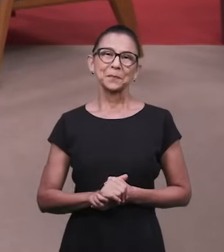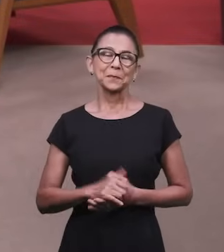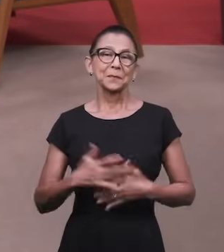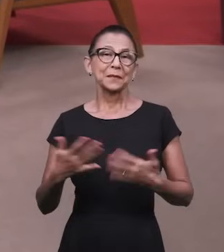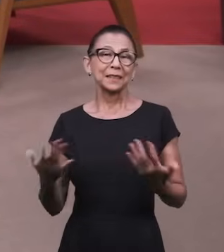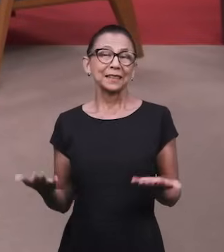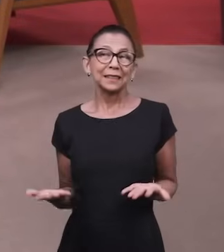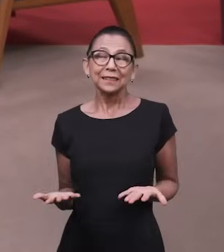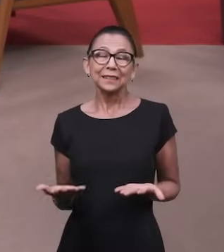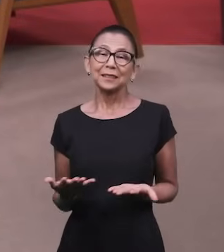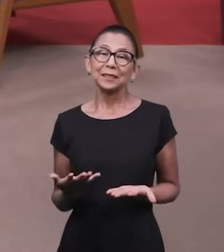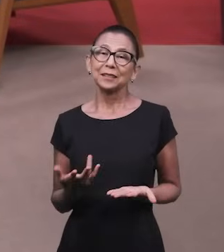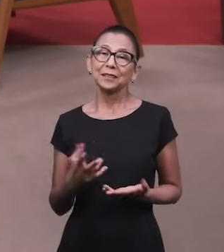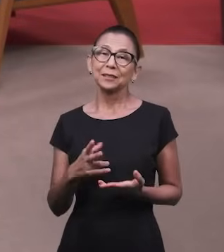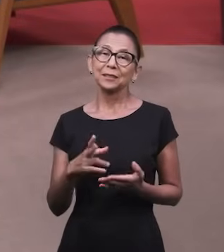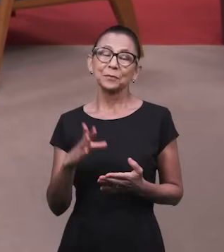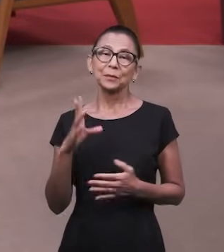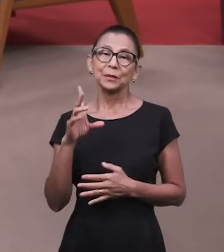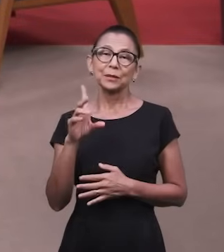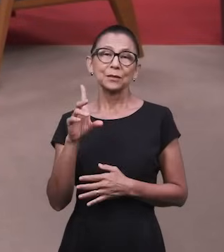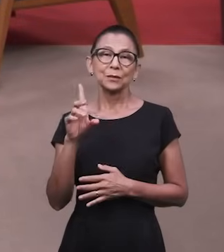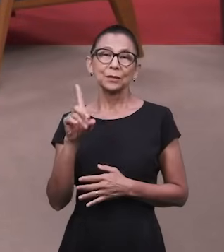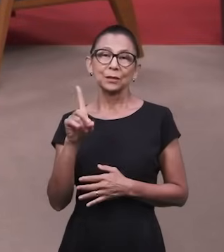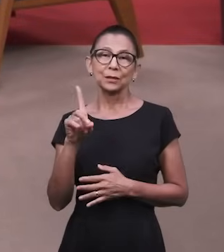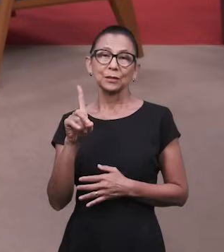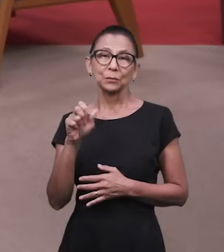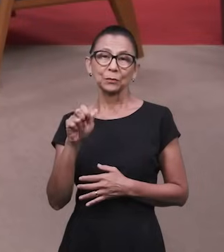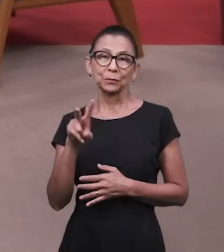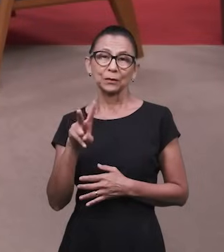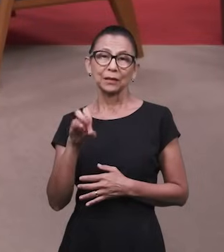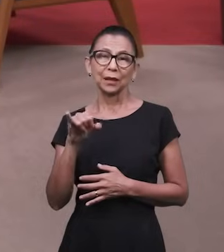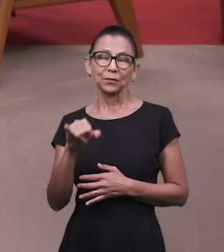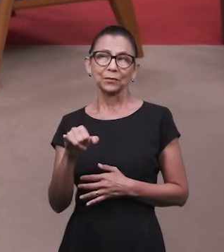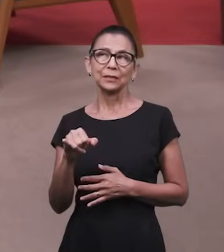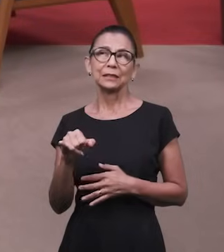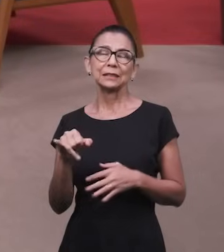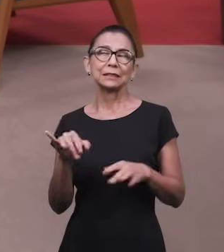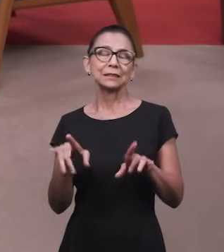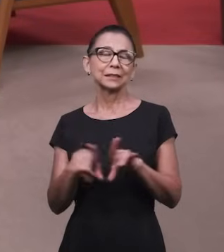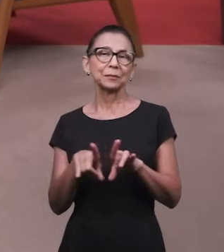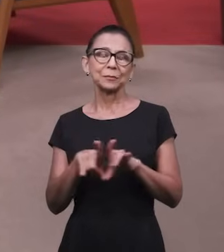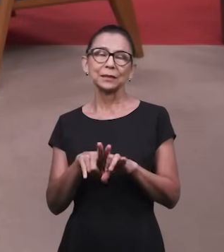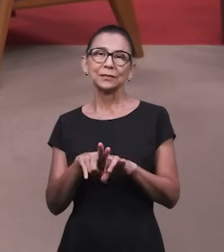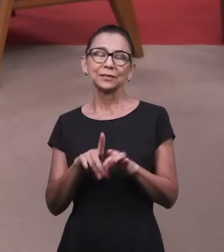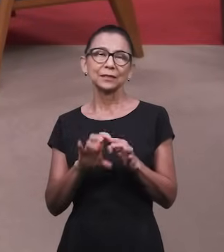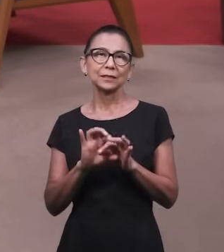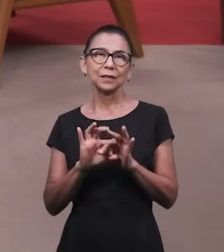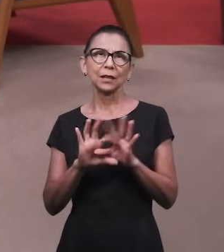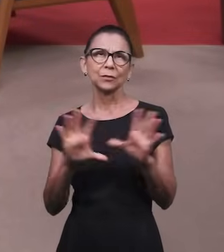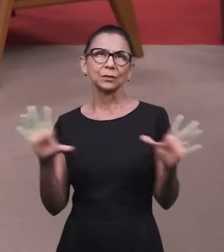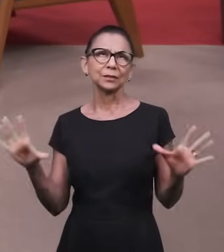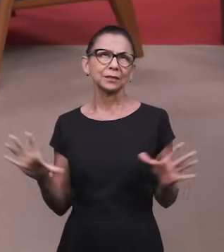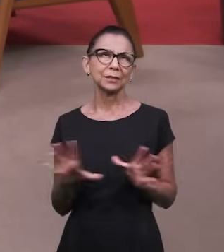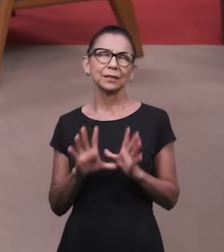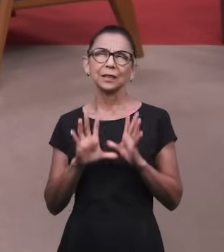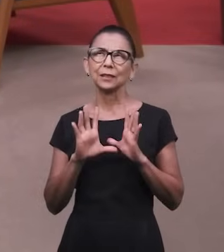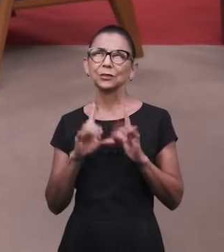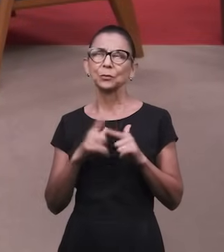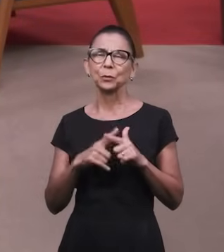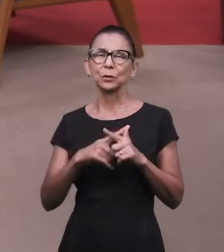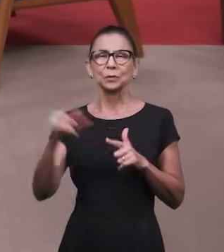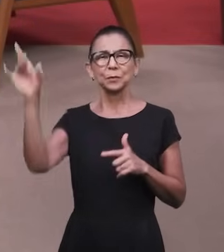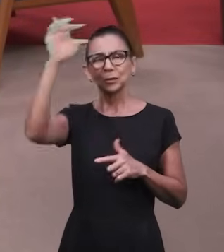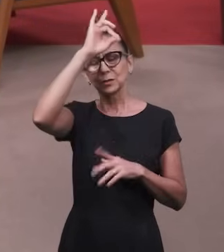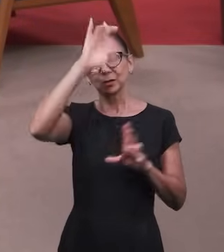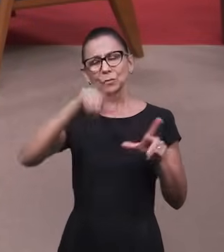de sentir tocado pelo Espírito Amém. Santo. Maravilha. Não estamos aqui para fazer alusão a qualquer coisa que não a direção do Espírito Santo e a